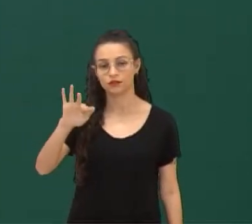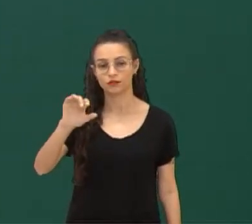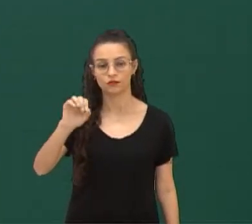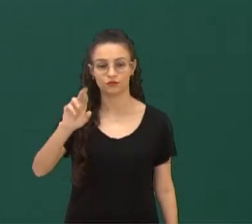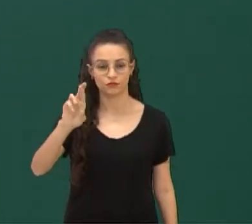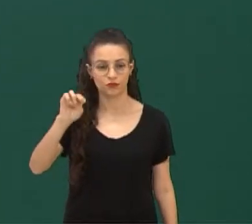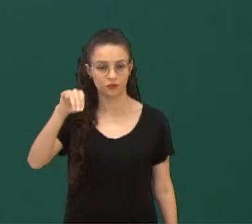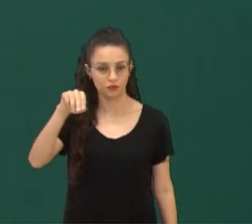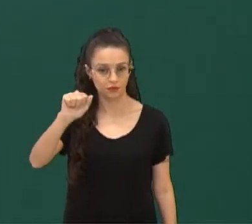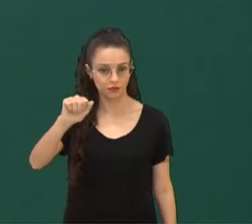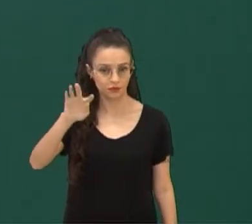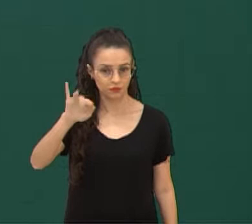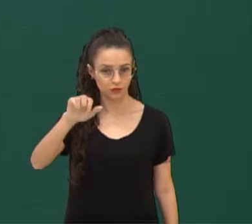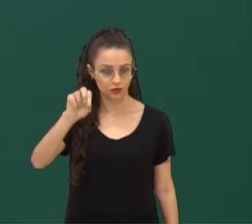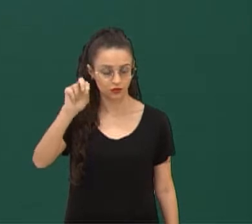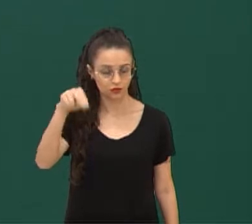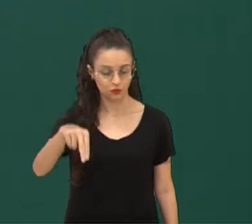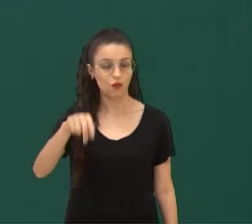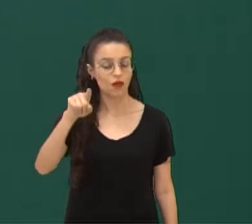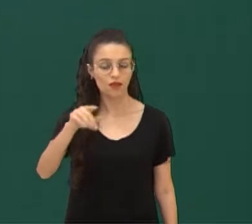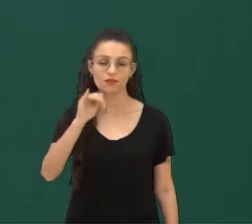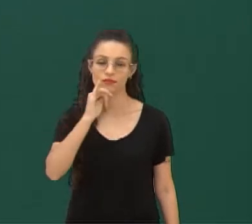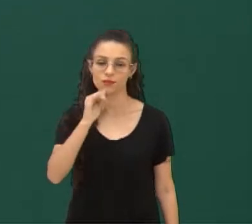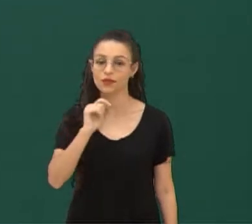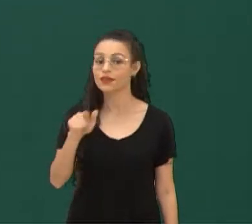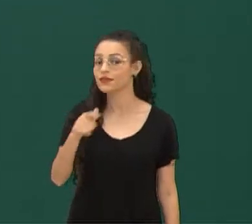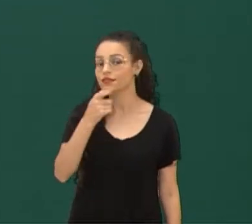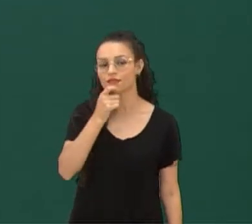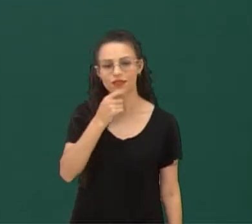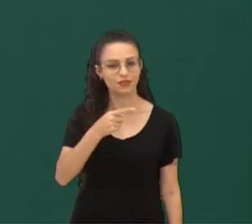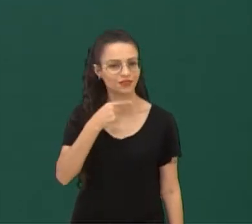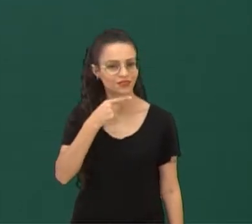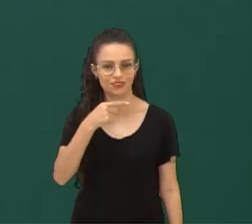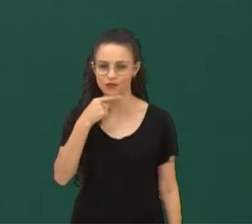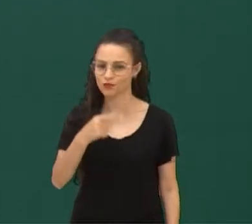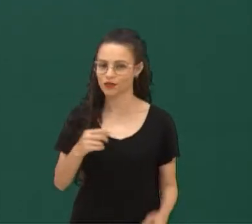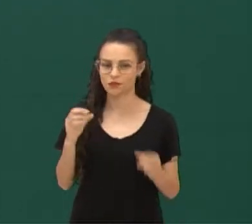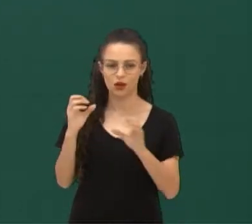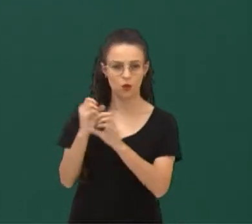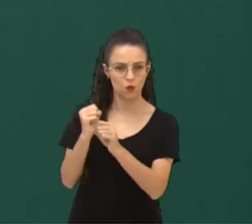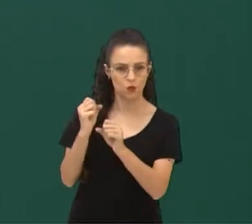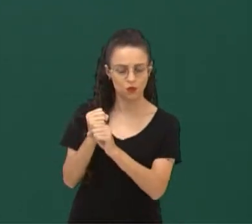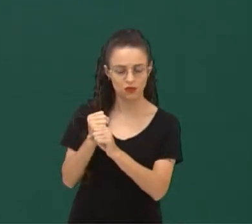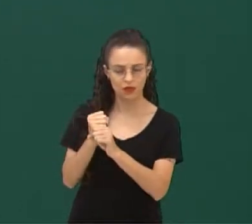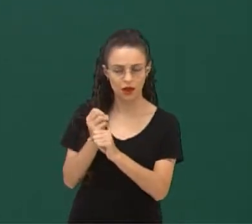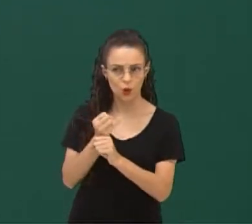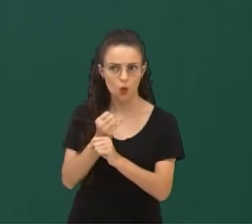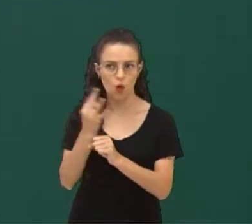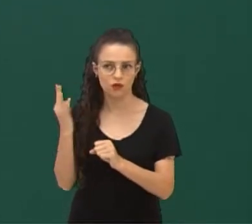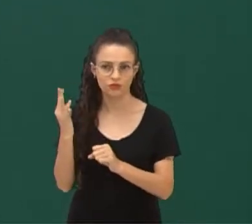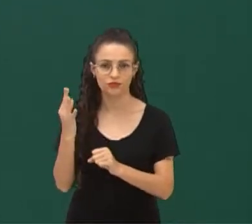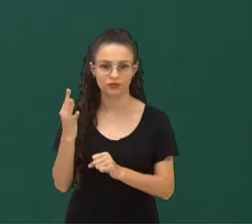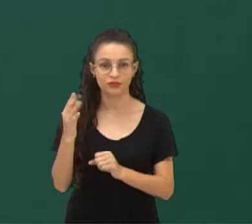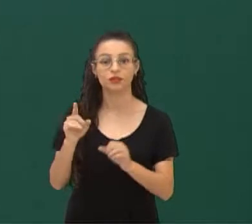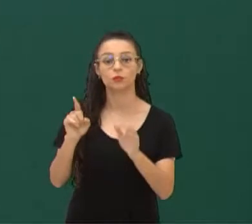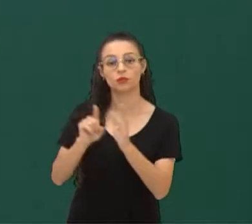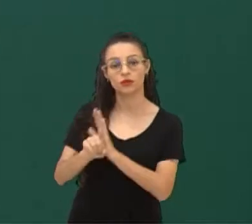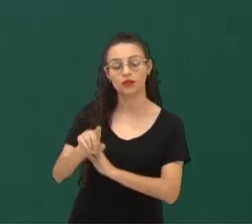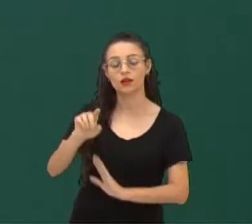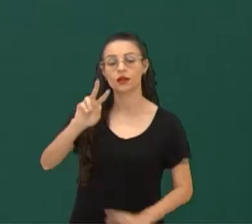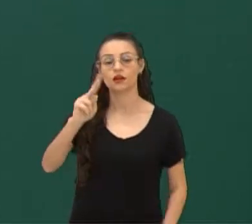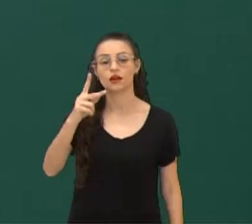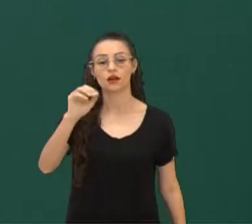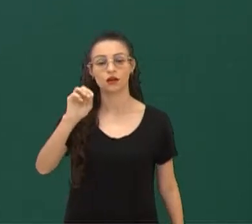exemplo disso em inglês ela não é contável entendeu então para perguntar se ele é utilizado romanti